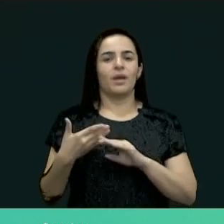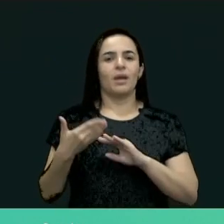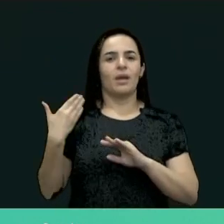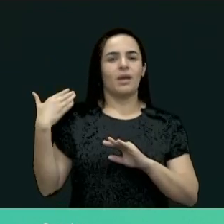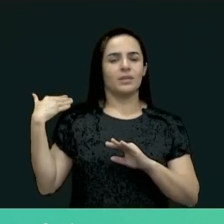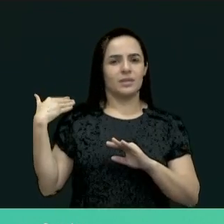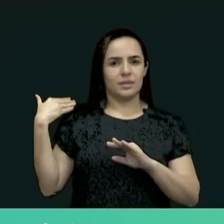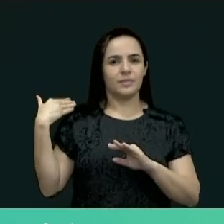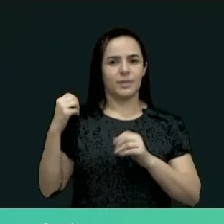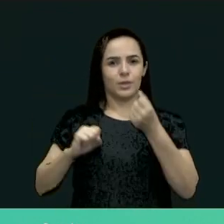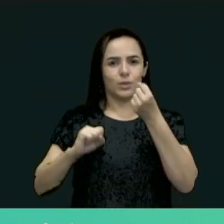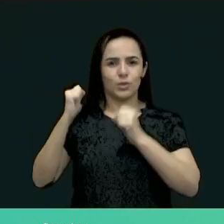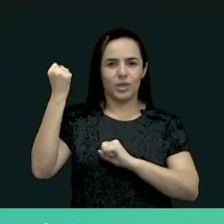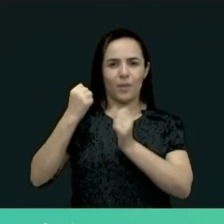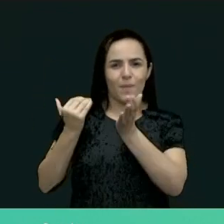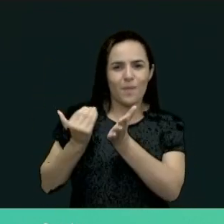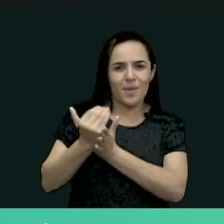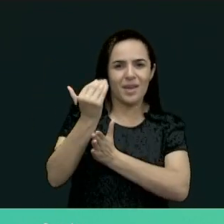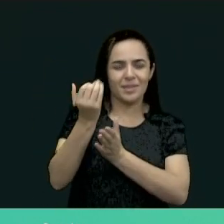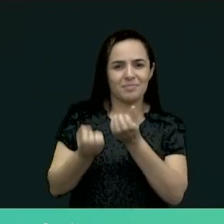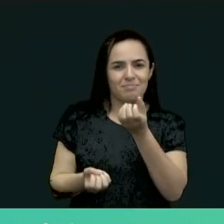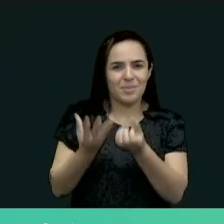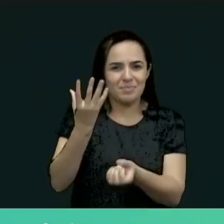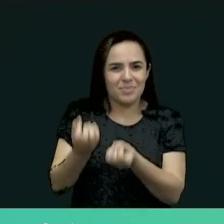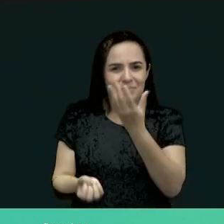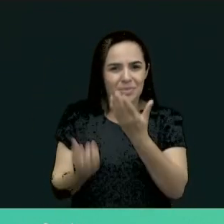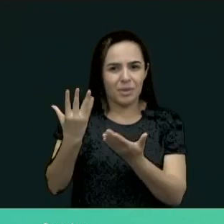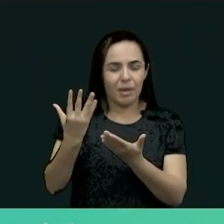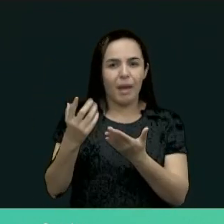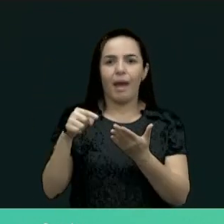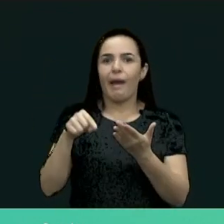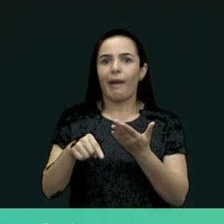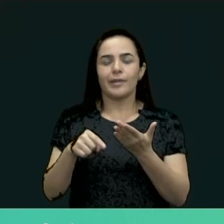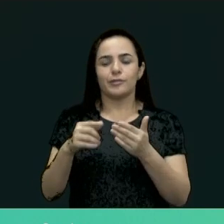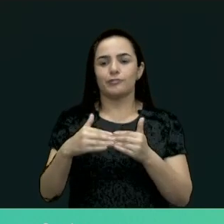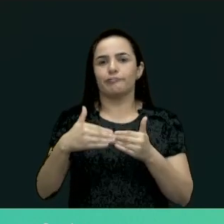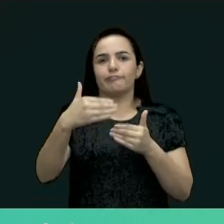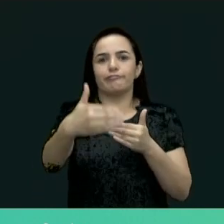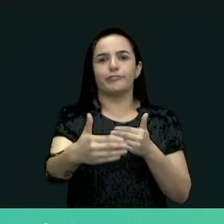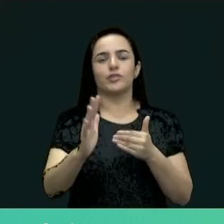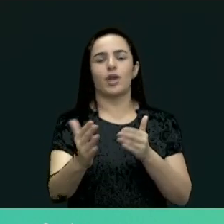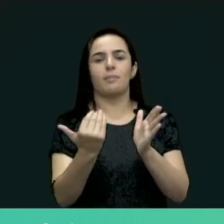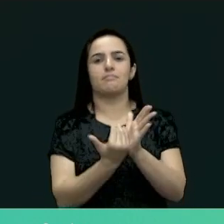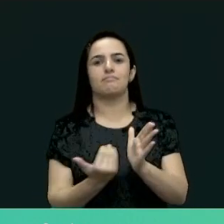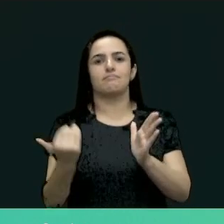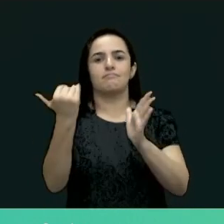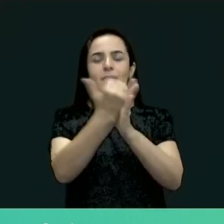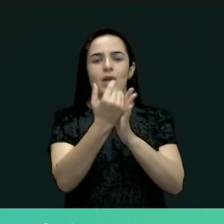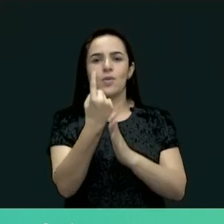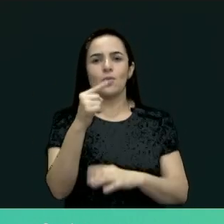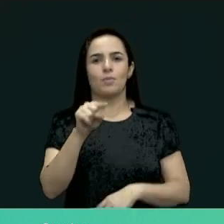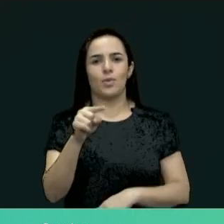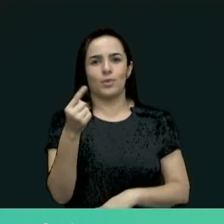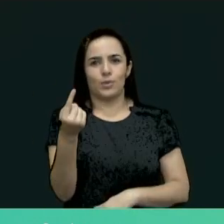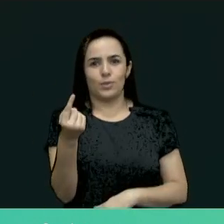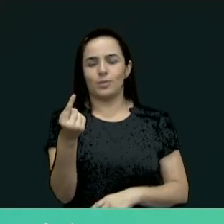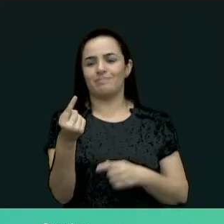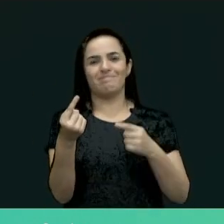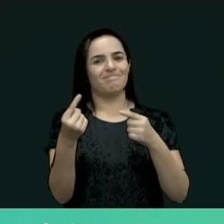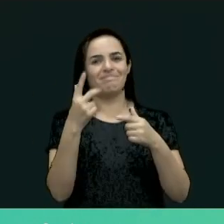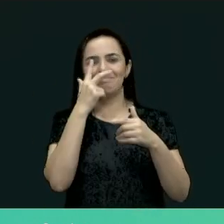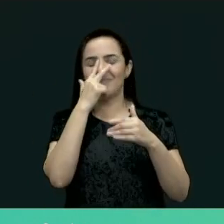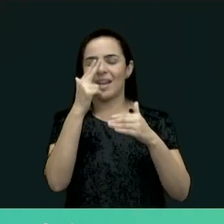fase pré-industrial. Então, nós já estamos chegando no limite daquilo que se considera